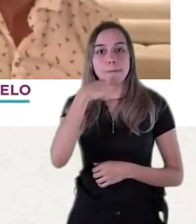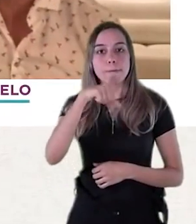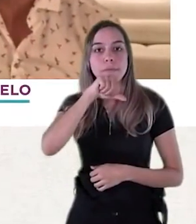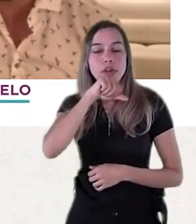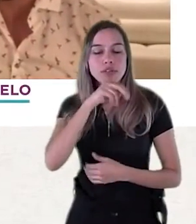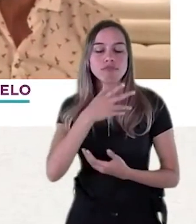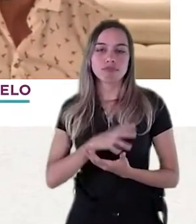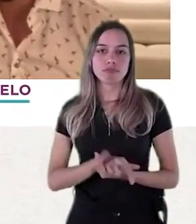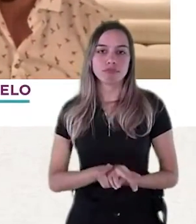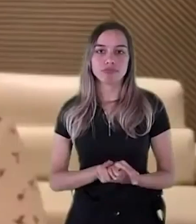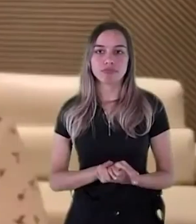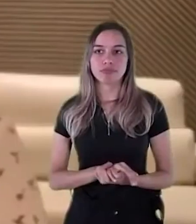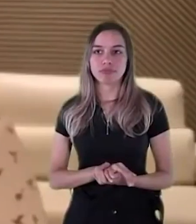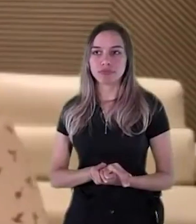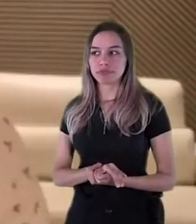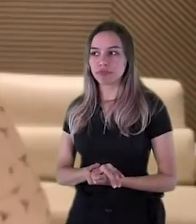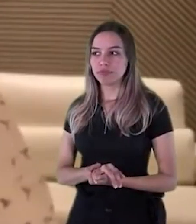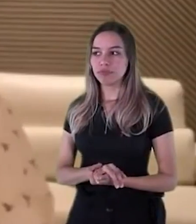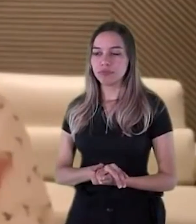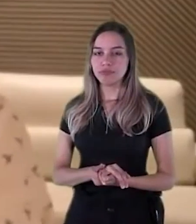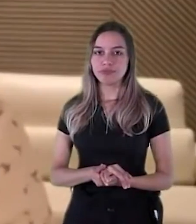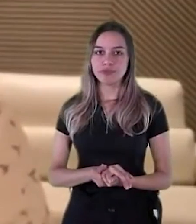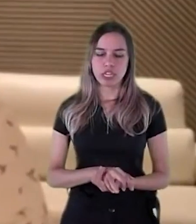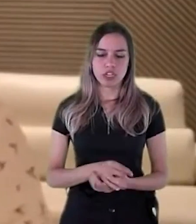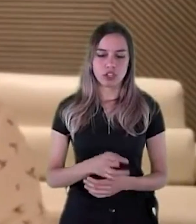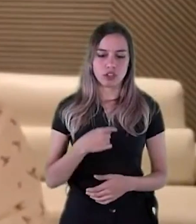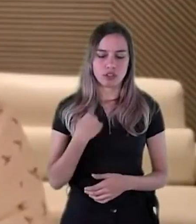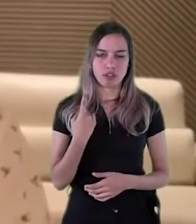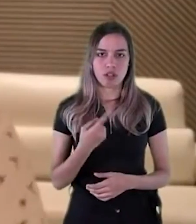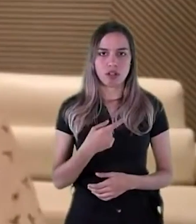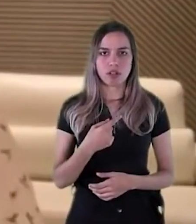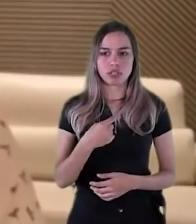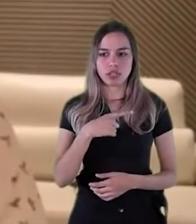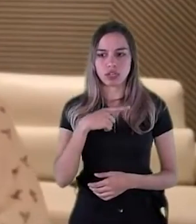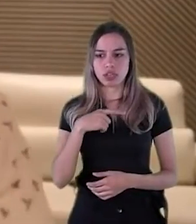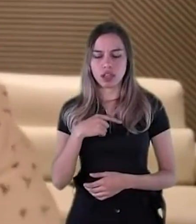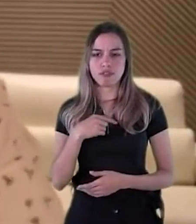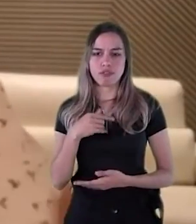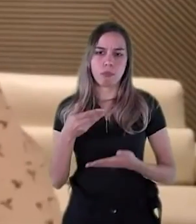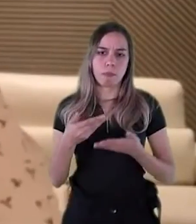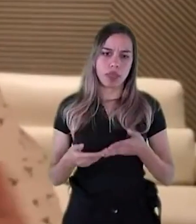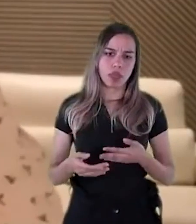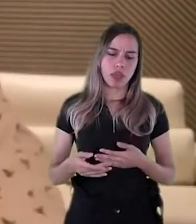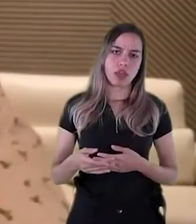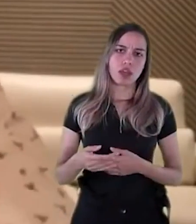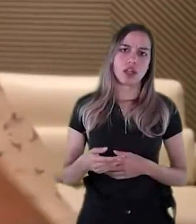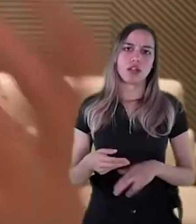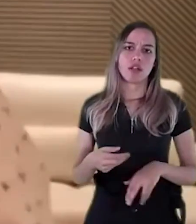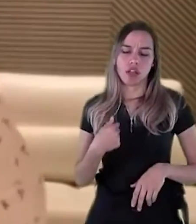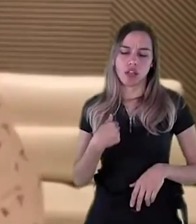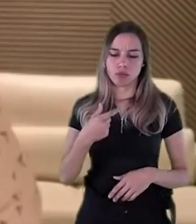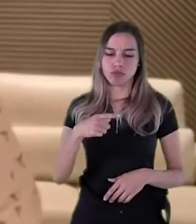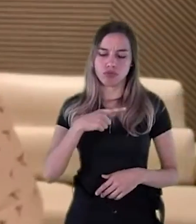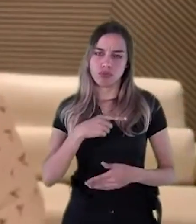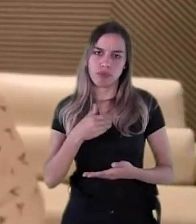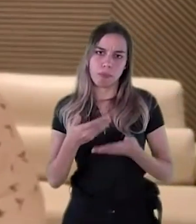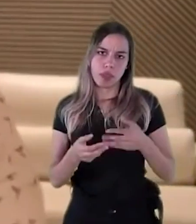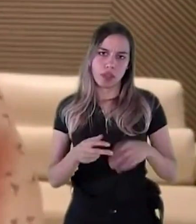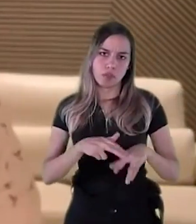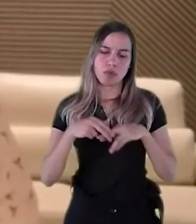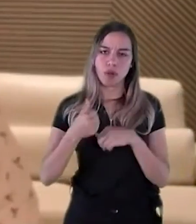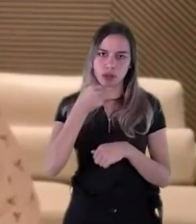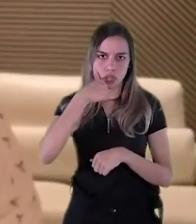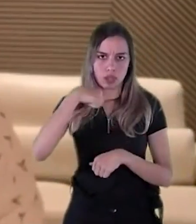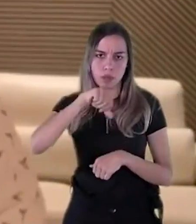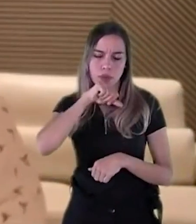tão entristecido, né? Claro, a minha pessoal, com a minha mãe, E o Paulo, que é esse coletivo